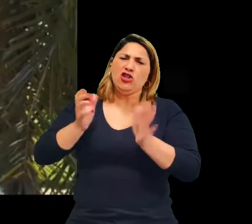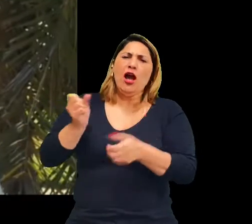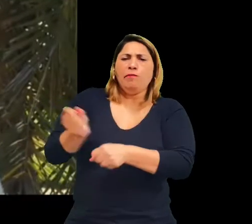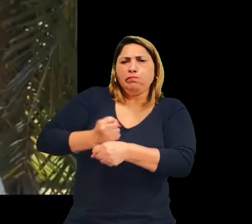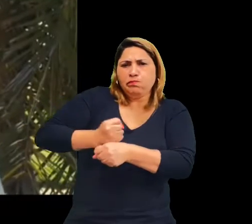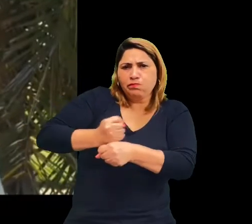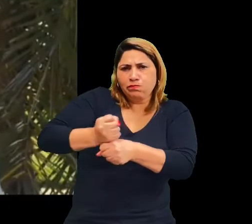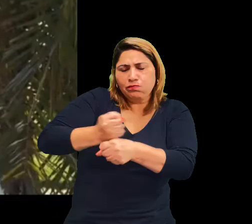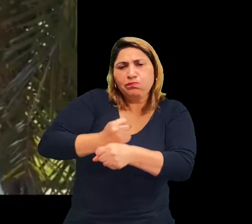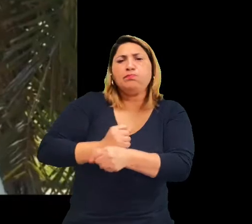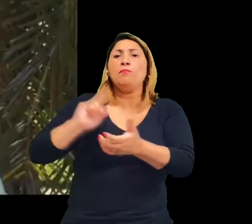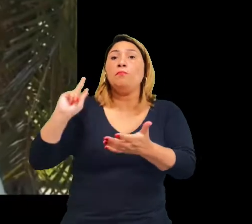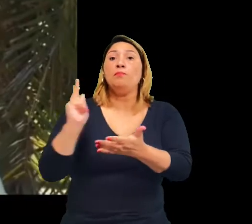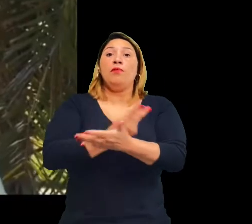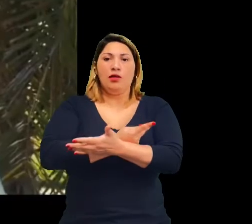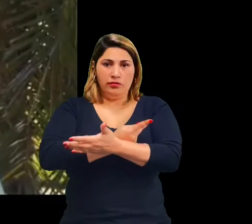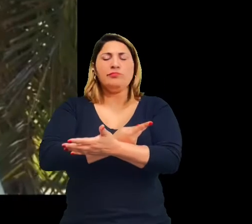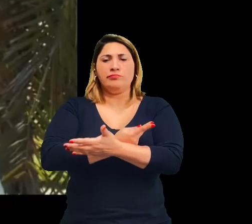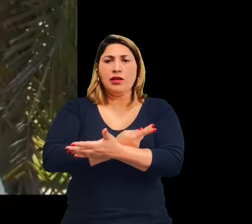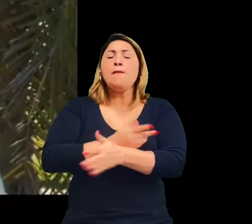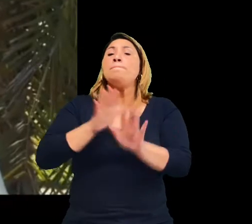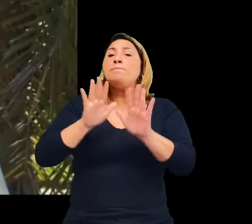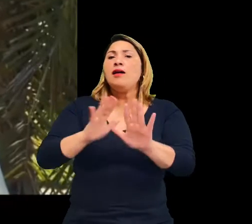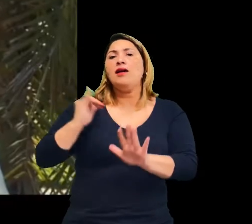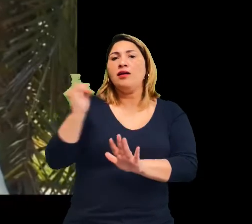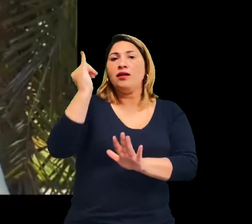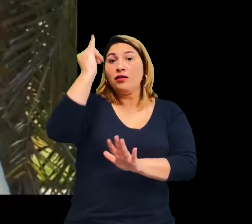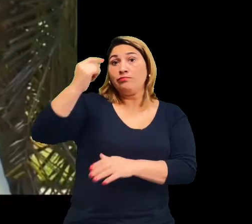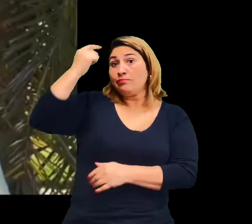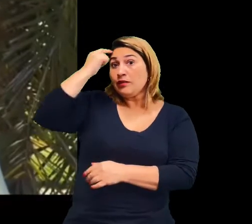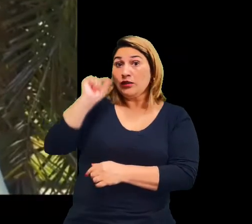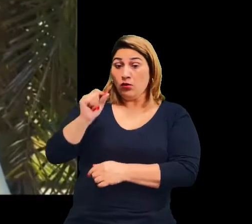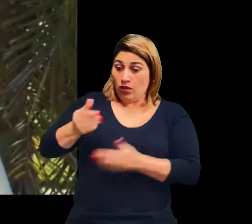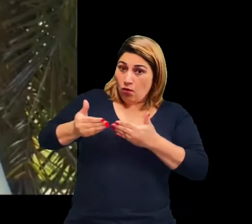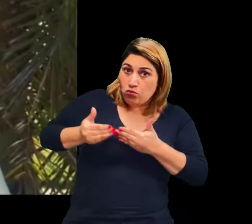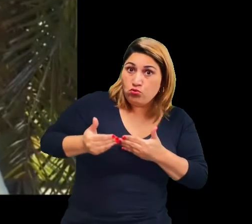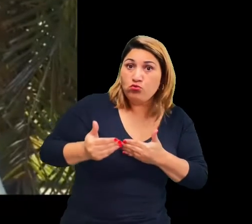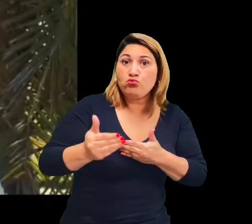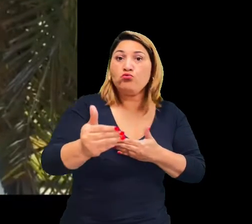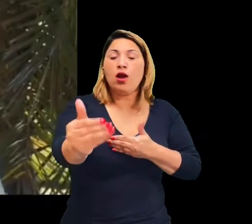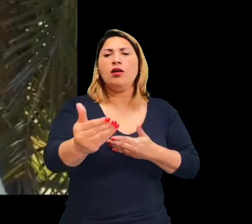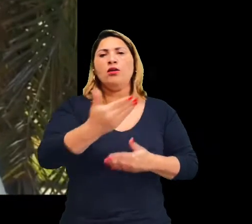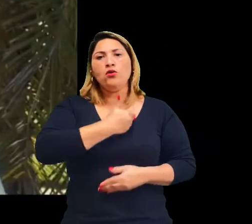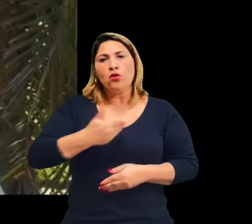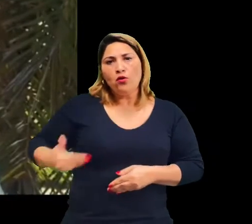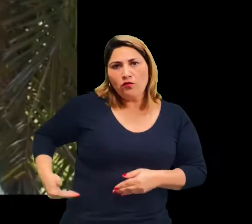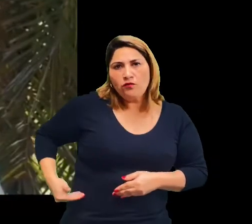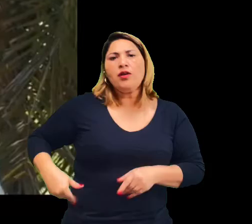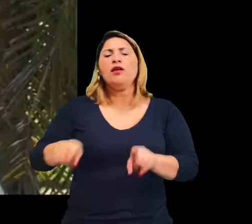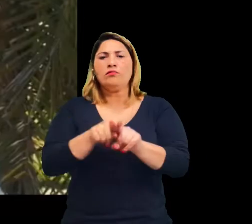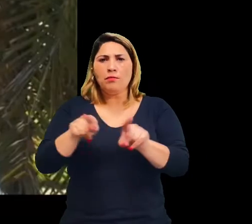essas ações retrospectivamente. O que é importante pensar é que, a partir daí, sim, o governo, não só do estado da Bahia, como o governo